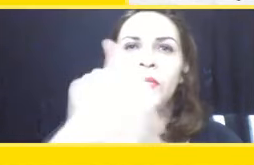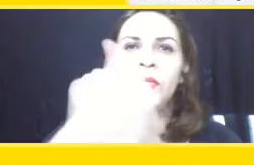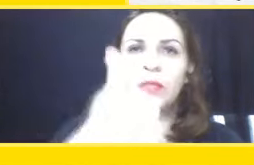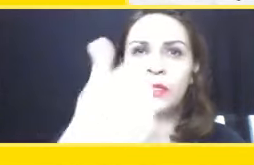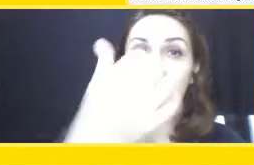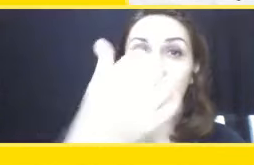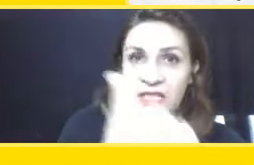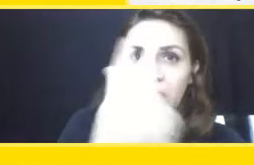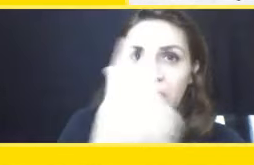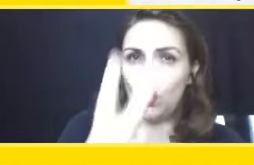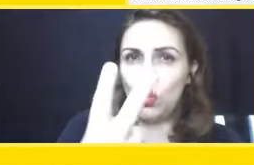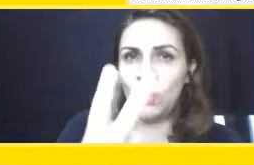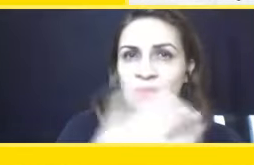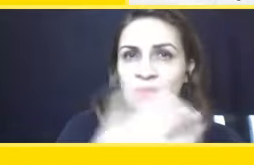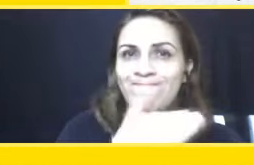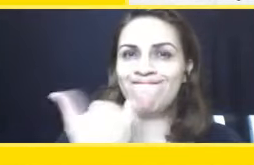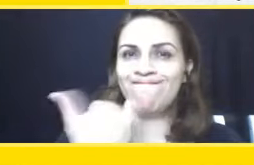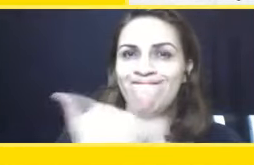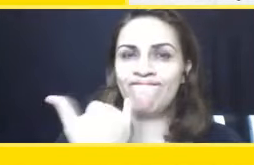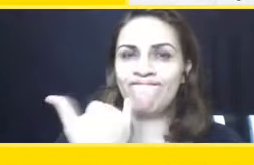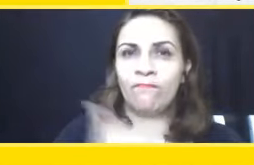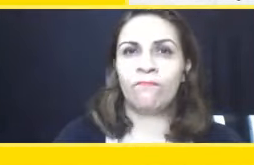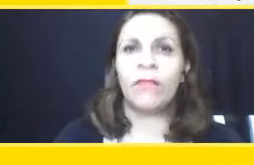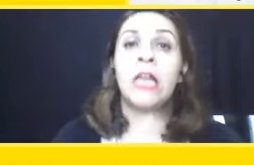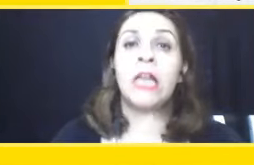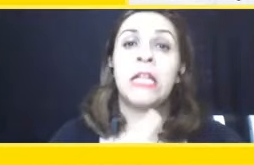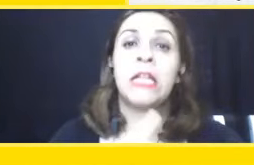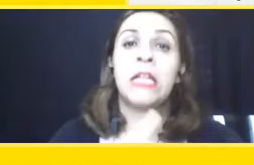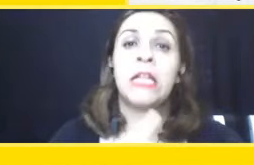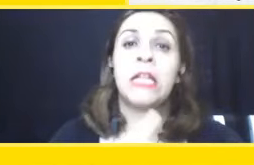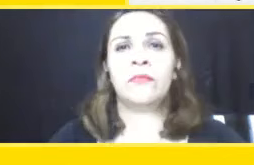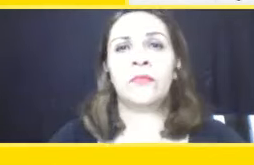óbitos. E temos ainda, certo?